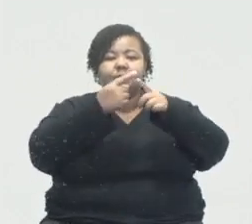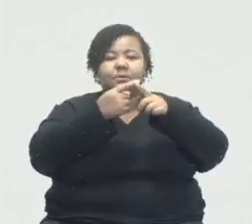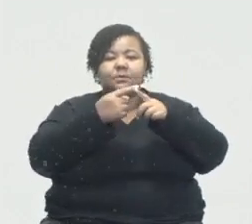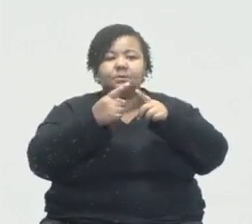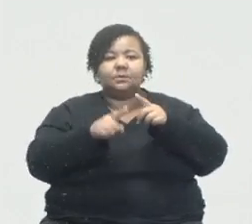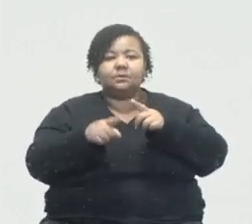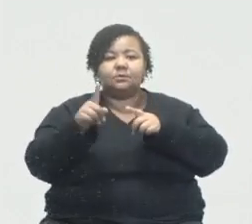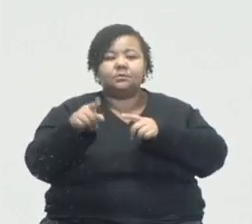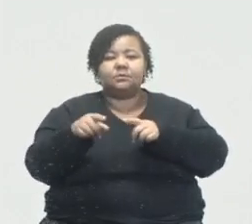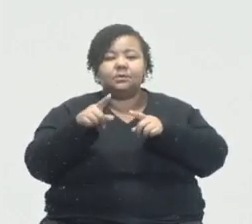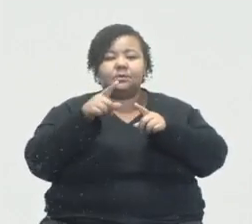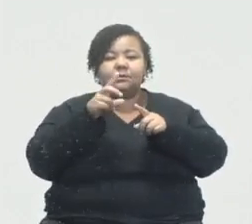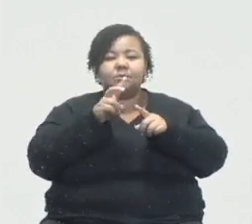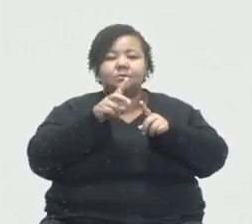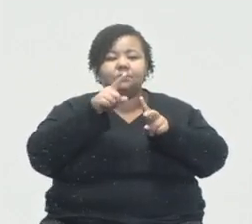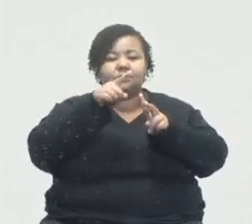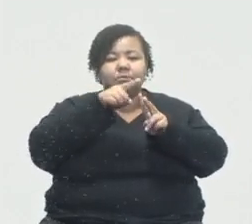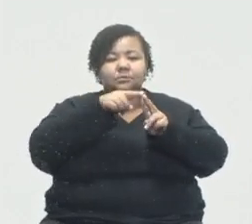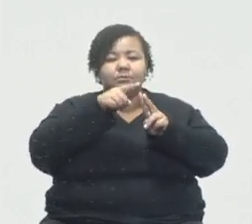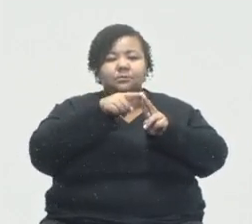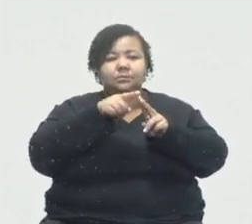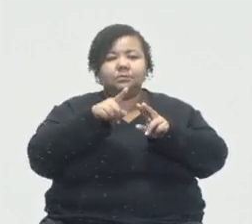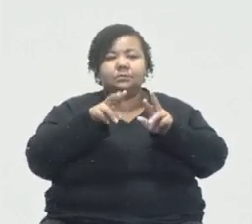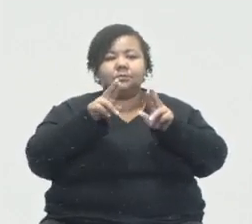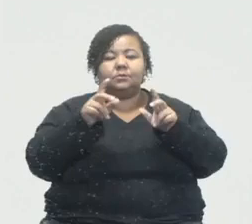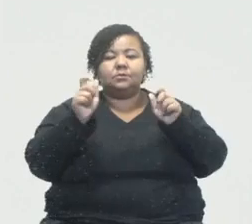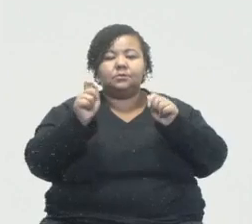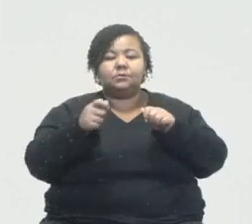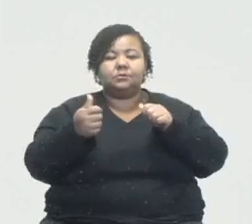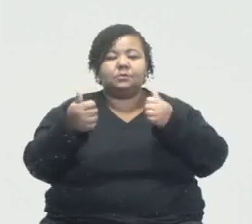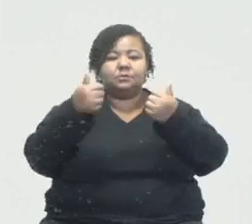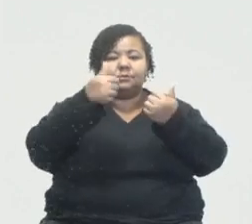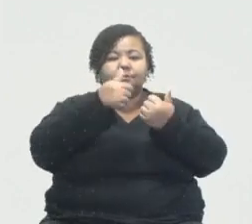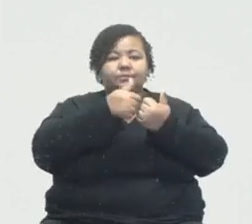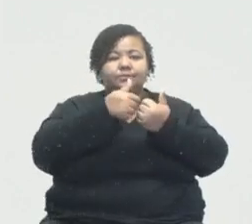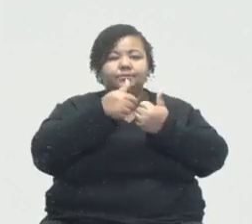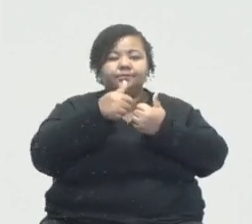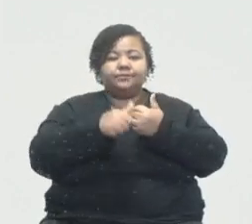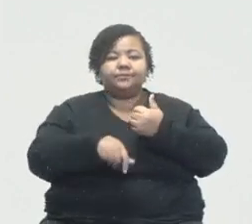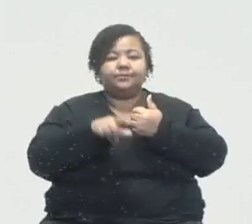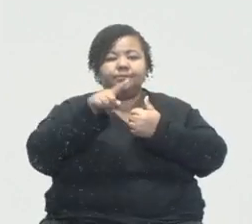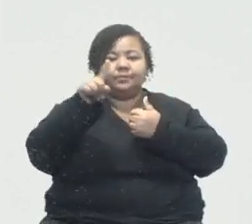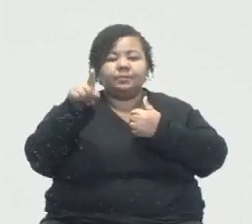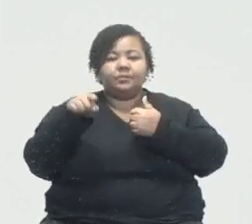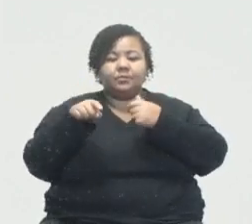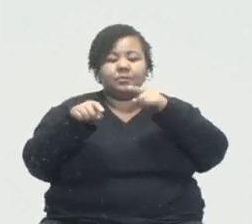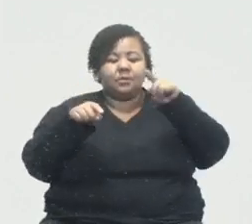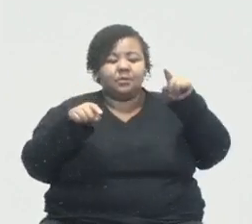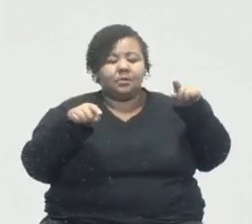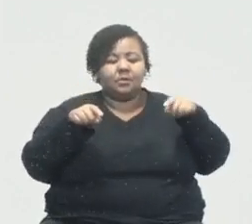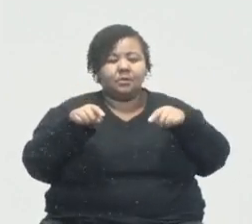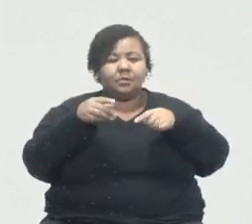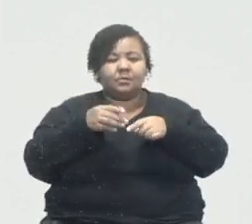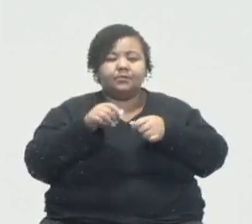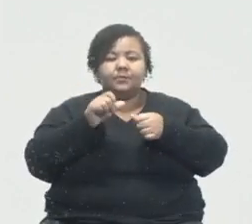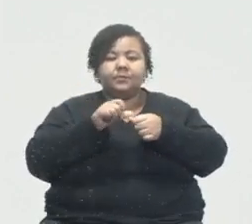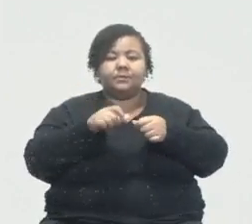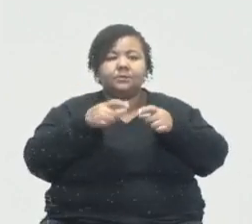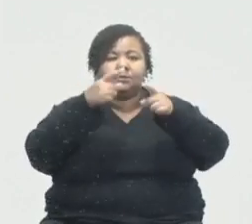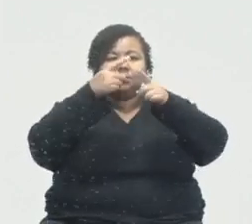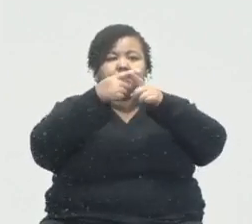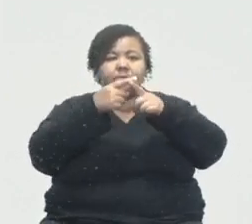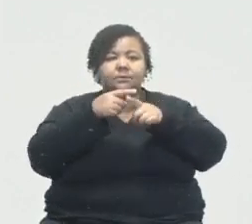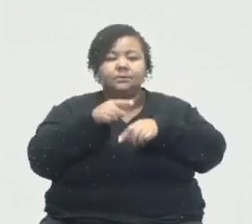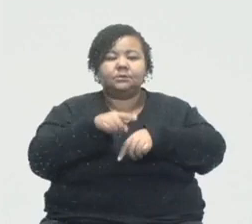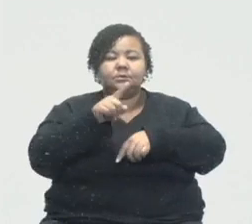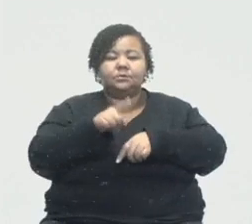meu vetor na sua forma matricial, que é como a gente pode representar um vetor também. Então, realizando aqui a